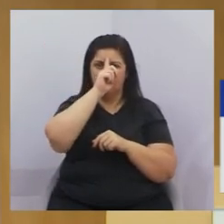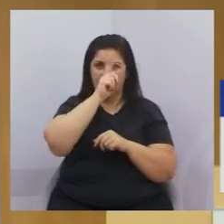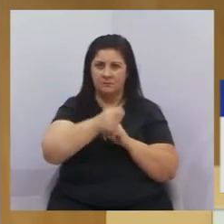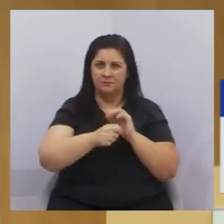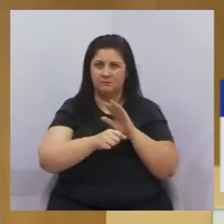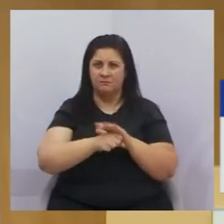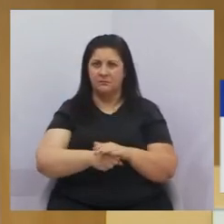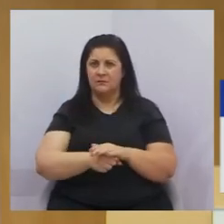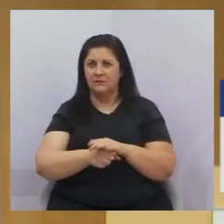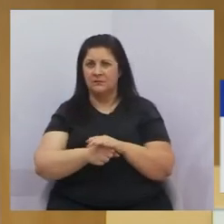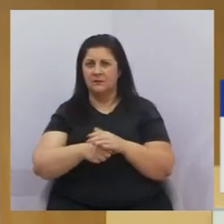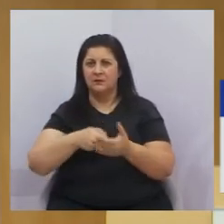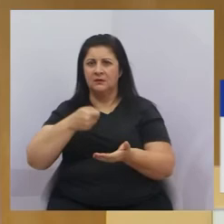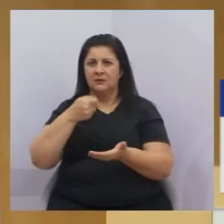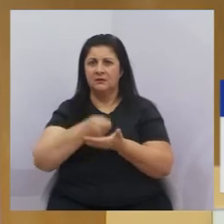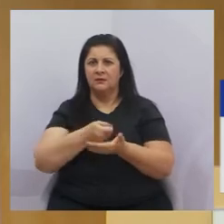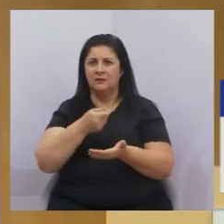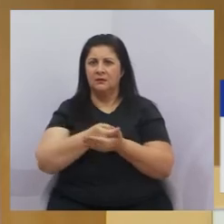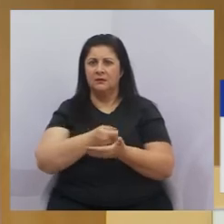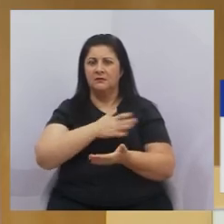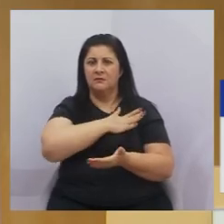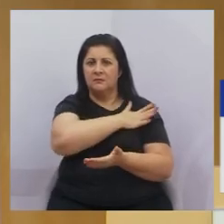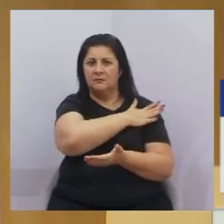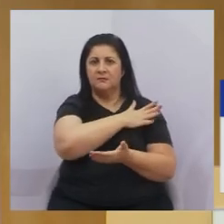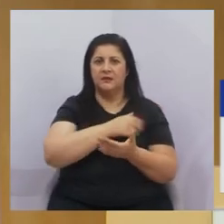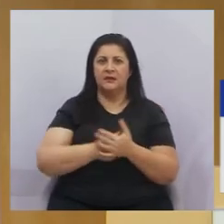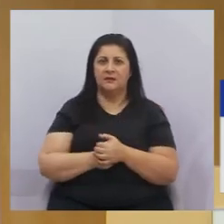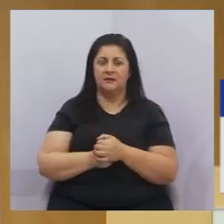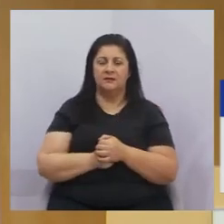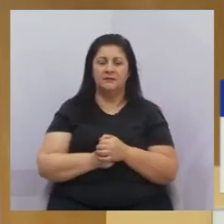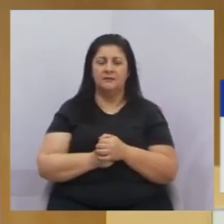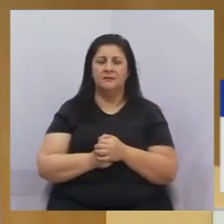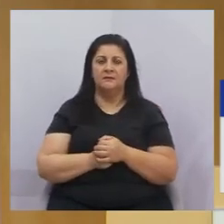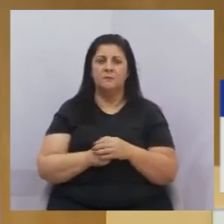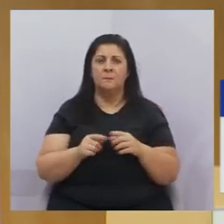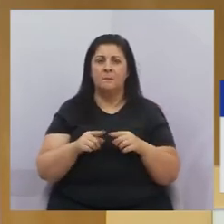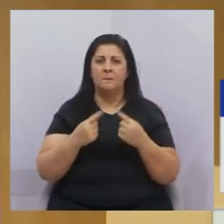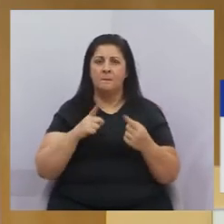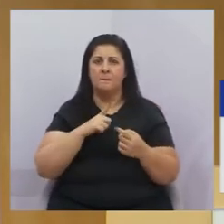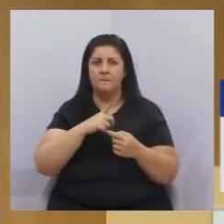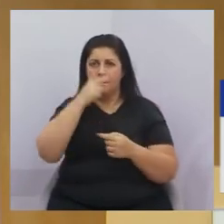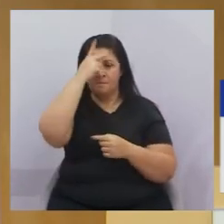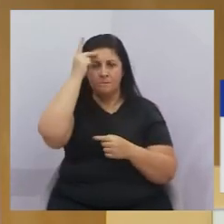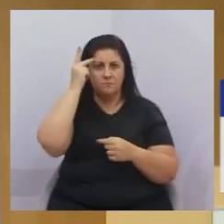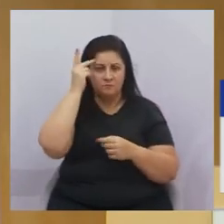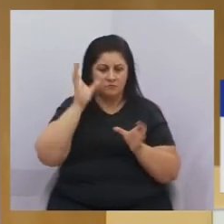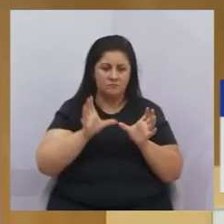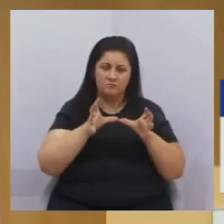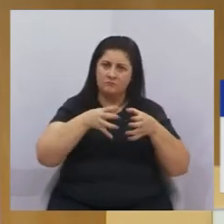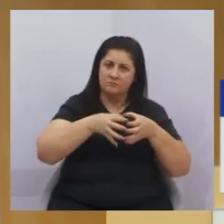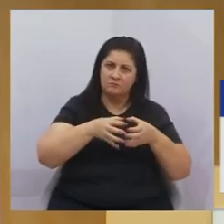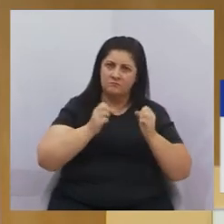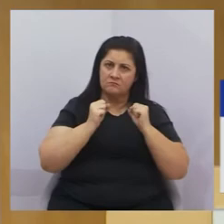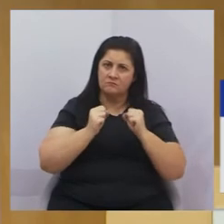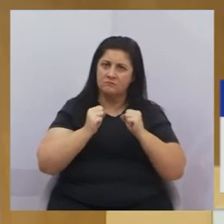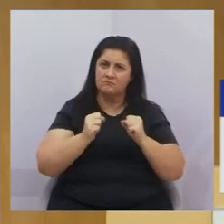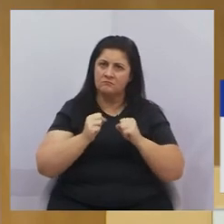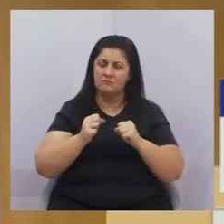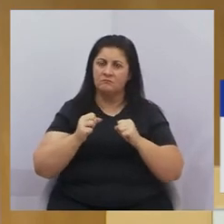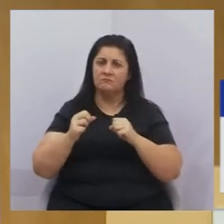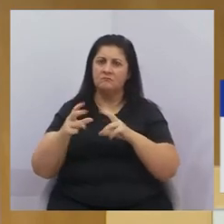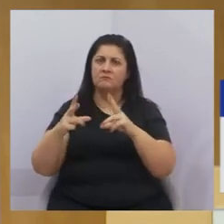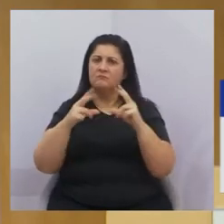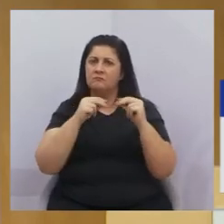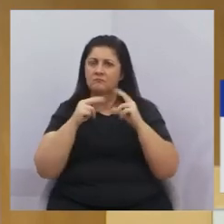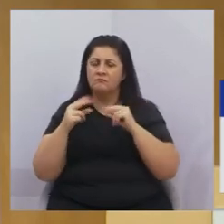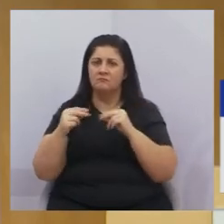se nós, enquanto políticos, a gente não der essa ferramenta para que tenha pessoas nessa secretaria que possa discutir,